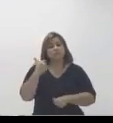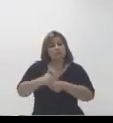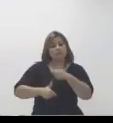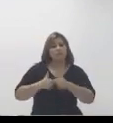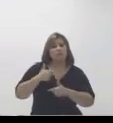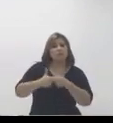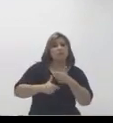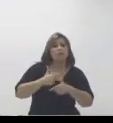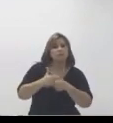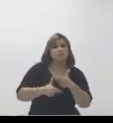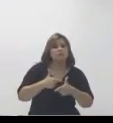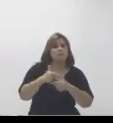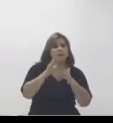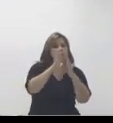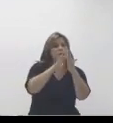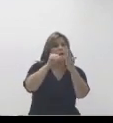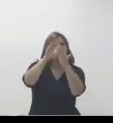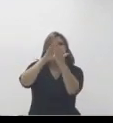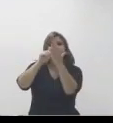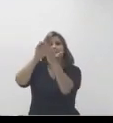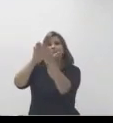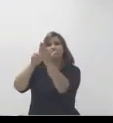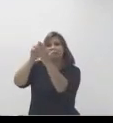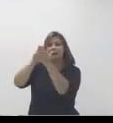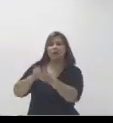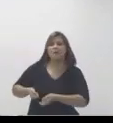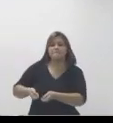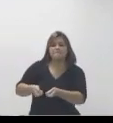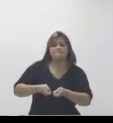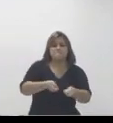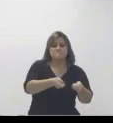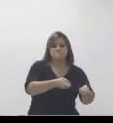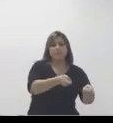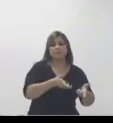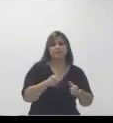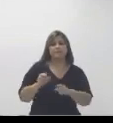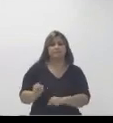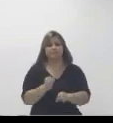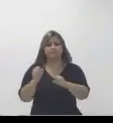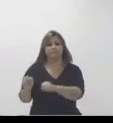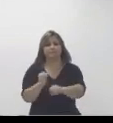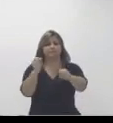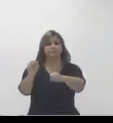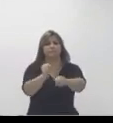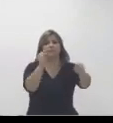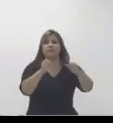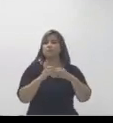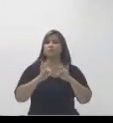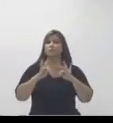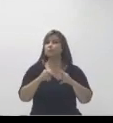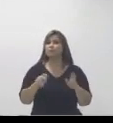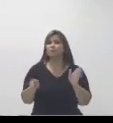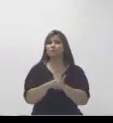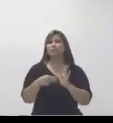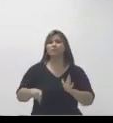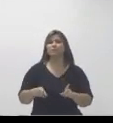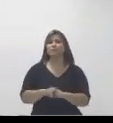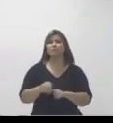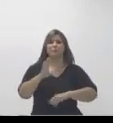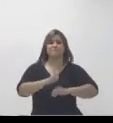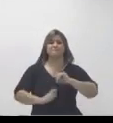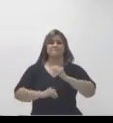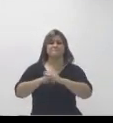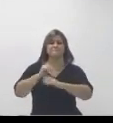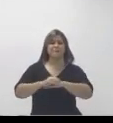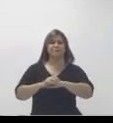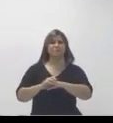para pintar a própria comunidade para varrer a própria comunidade para cortar grama da própria comunidade quer ver usando o trabalho